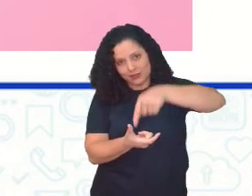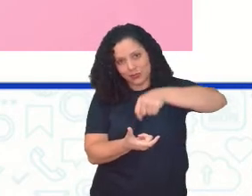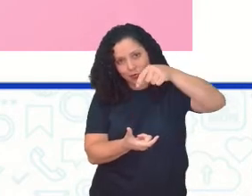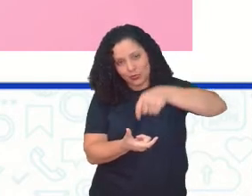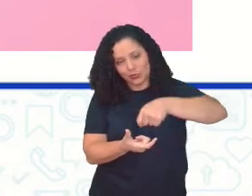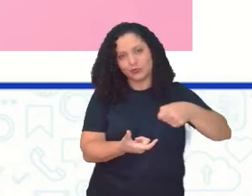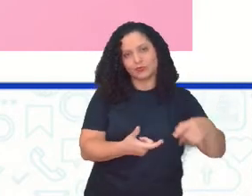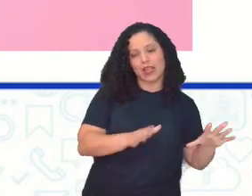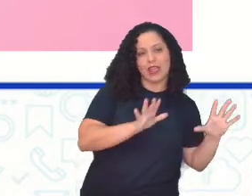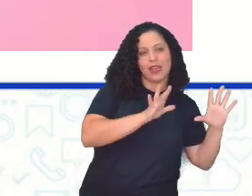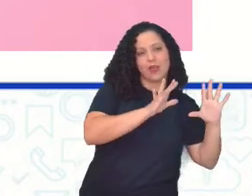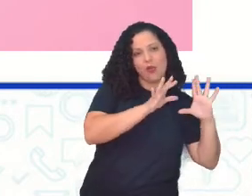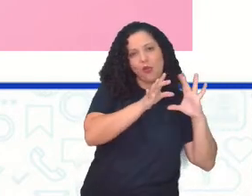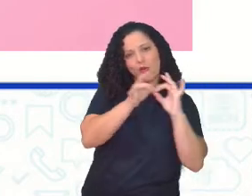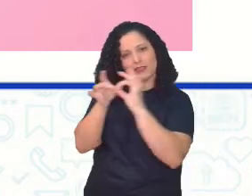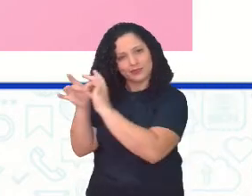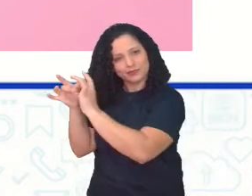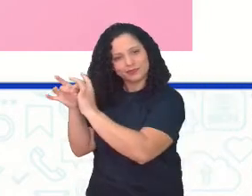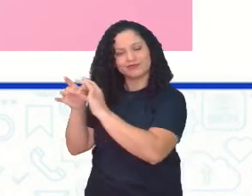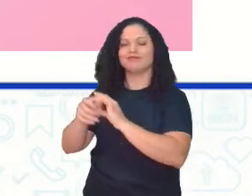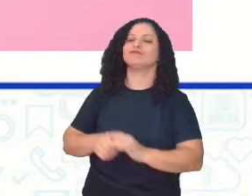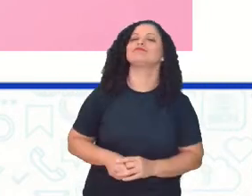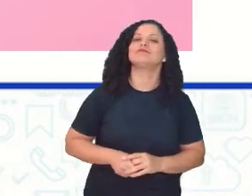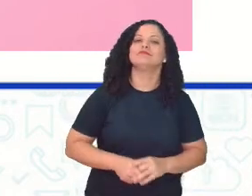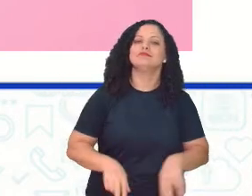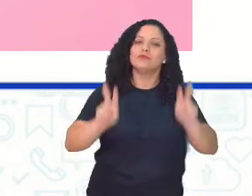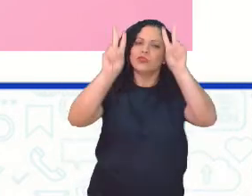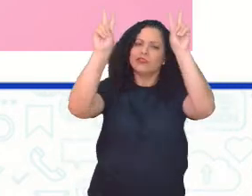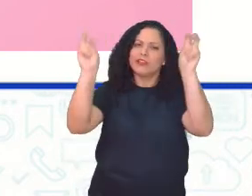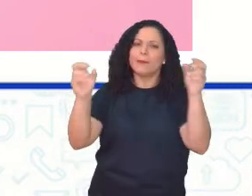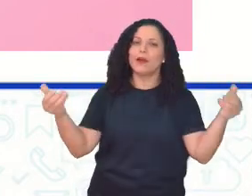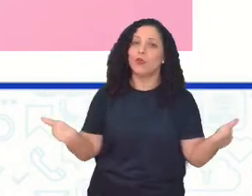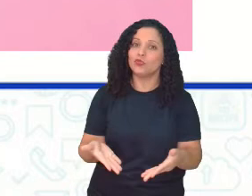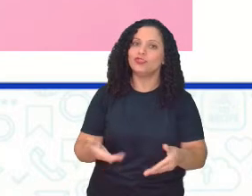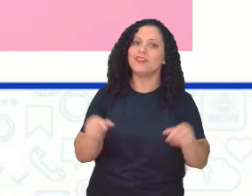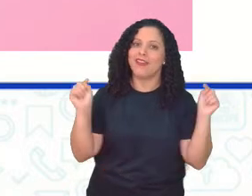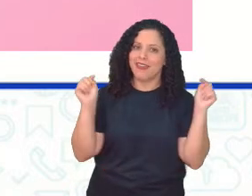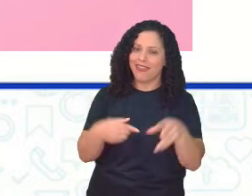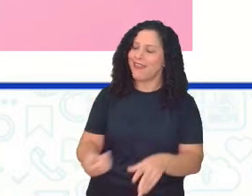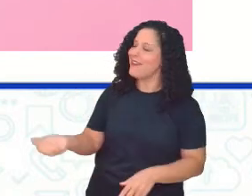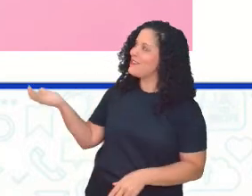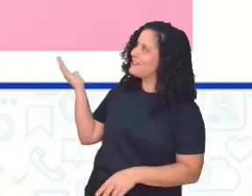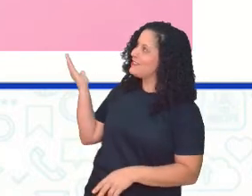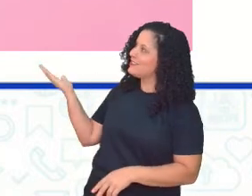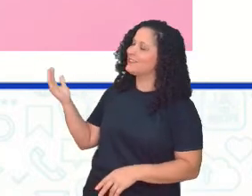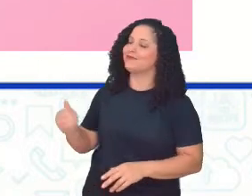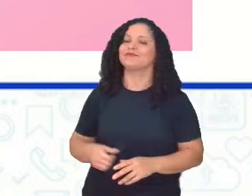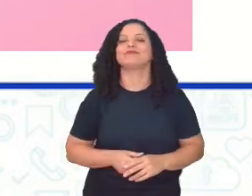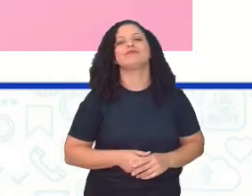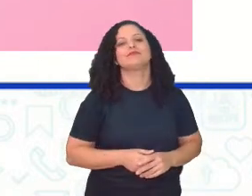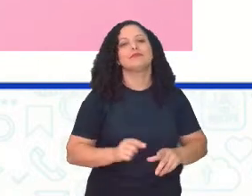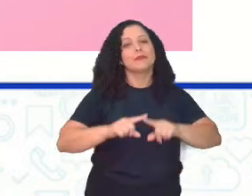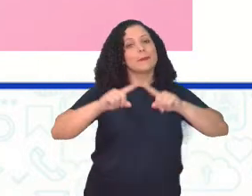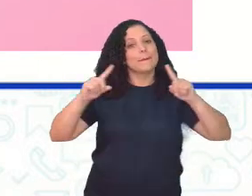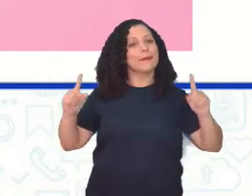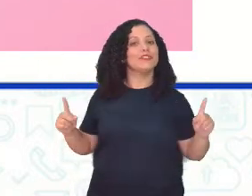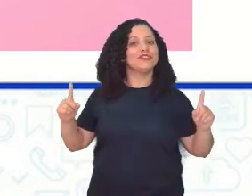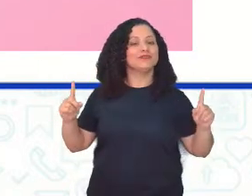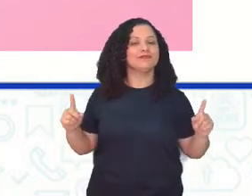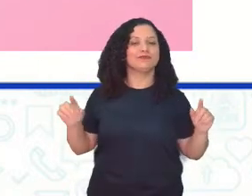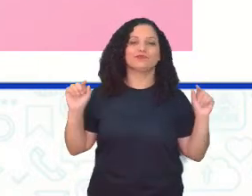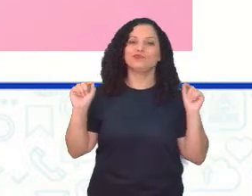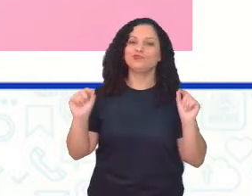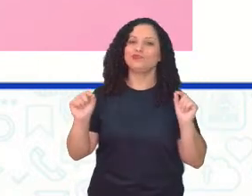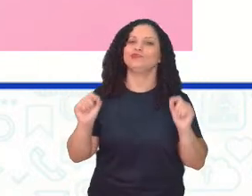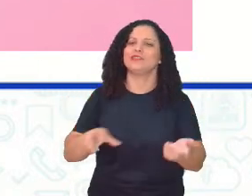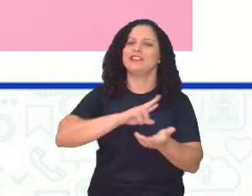tema, então, estamos focando hoje na coesão lexical. Só que no meio de tudo isso, vem as outras,